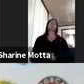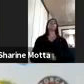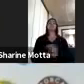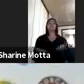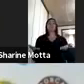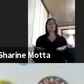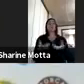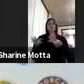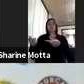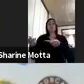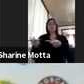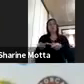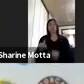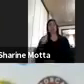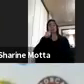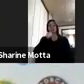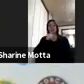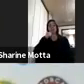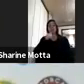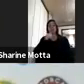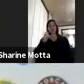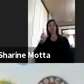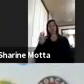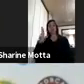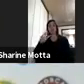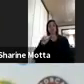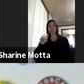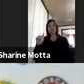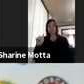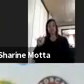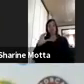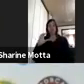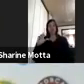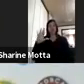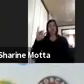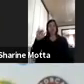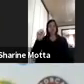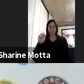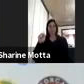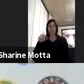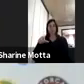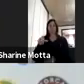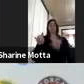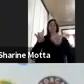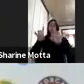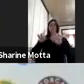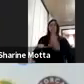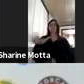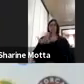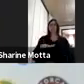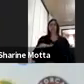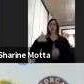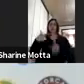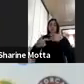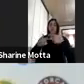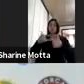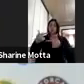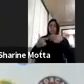a doutora Cristiane Lopes, que é procuradora do Ministério Público do Trabalho e